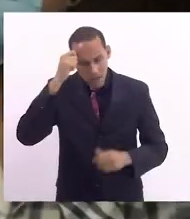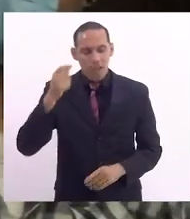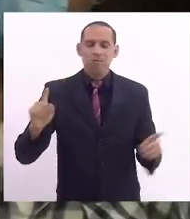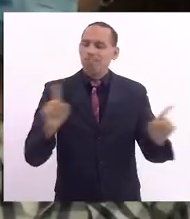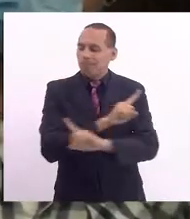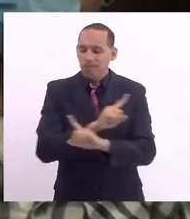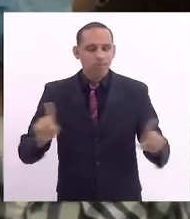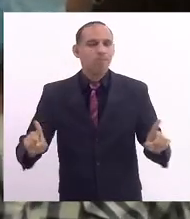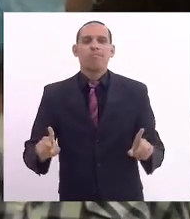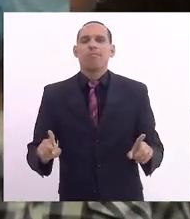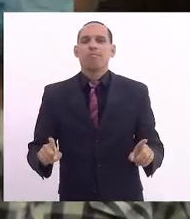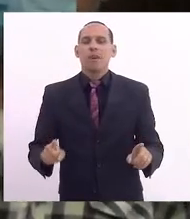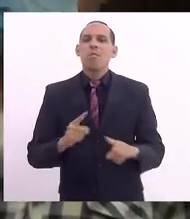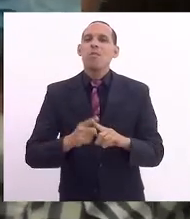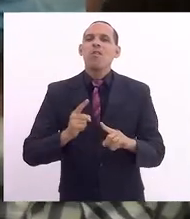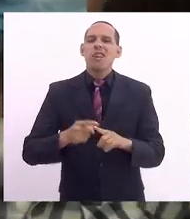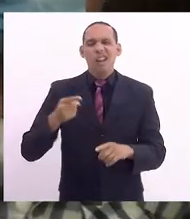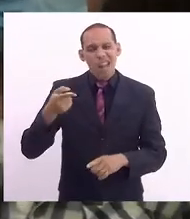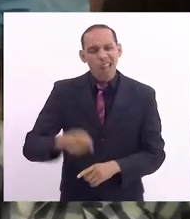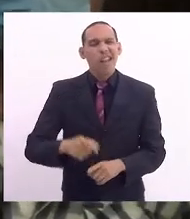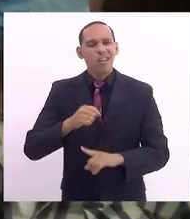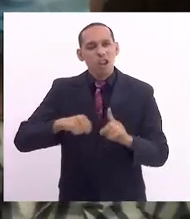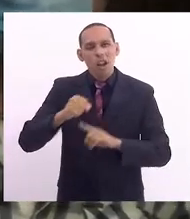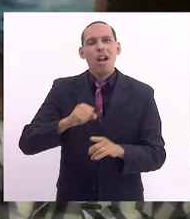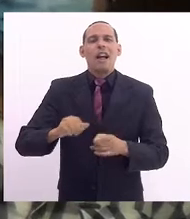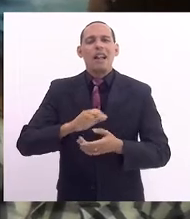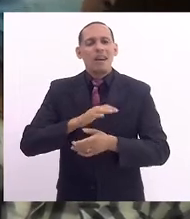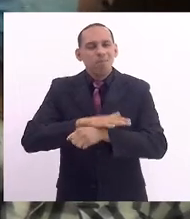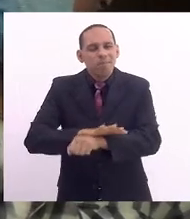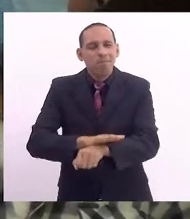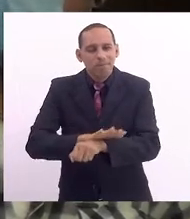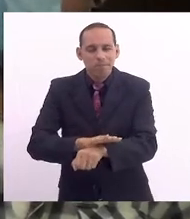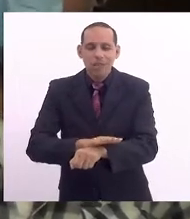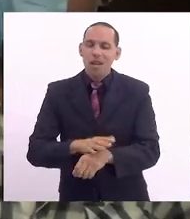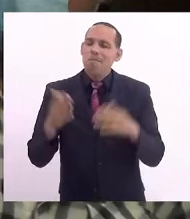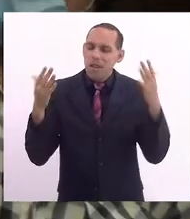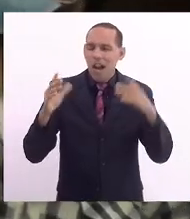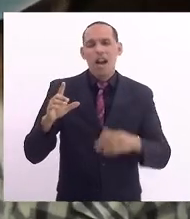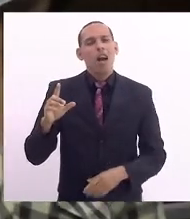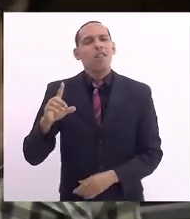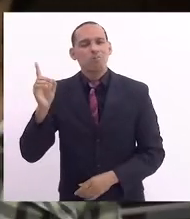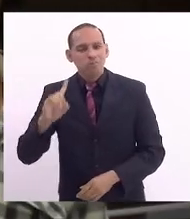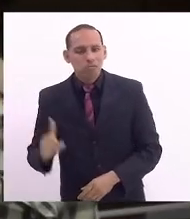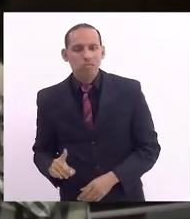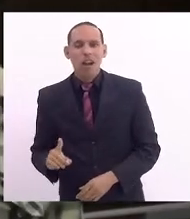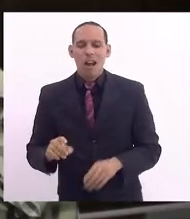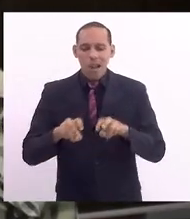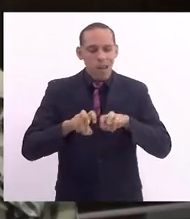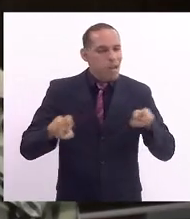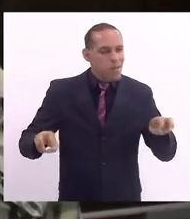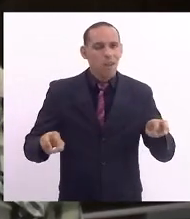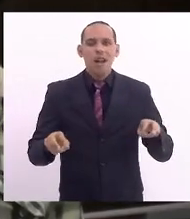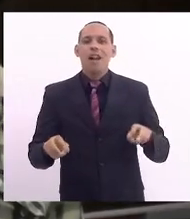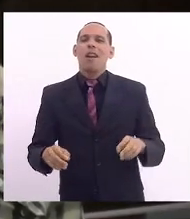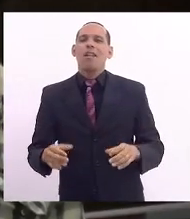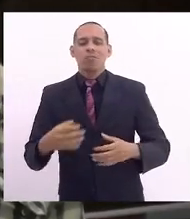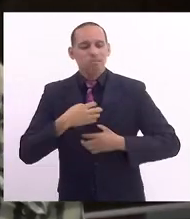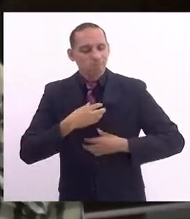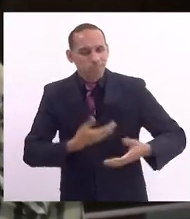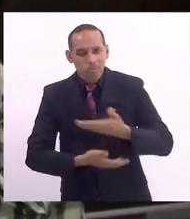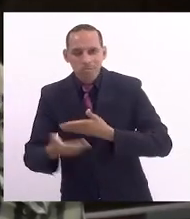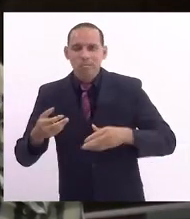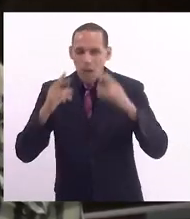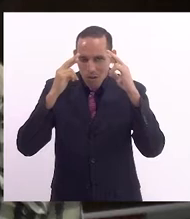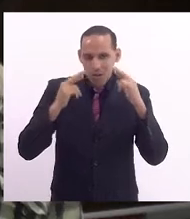nessa sociedade extremamente racista. Então, parabéns, Dani, pela iniciativa, a toda a mesa. Gustavo, a minha solidariedade, meu respeito. Parabéns